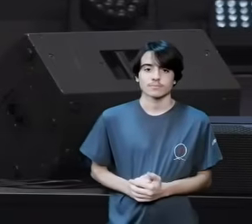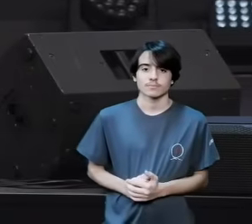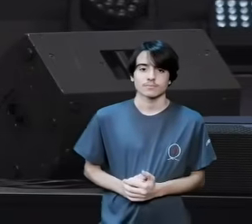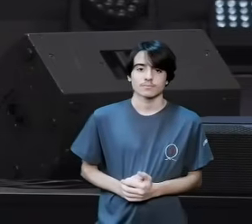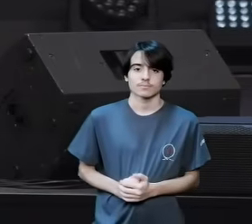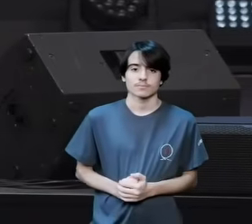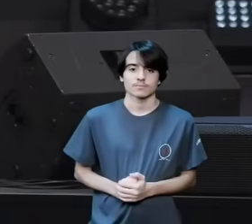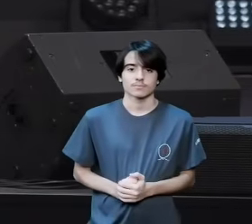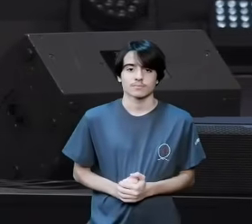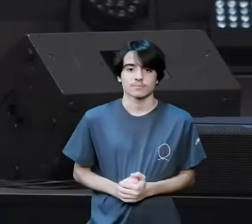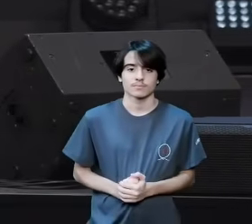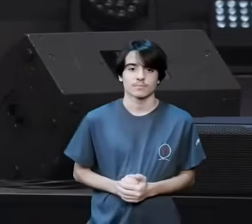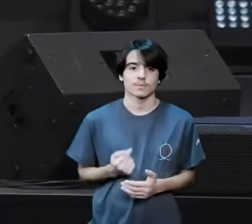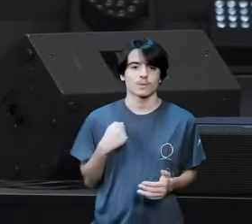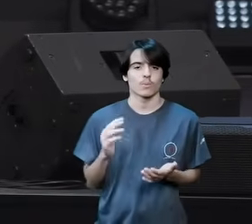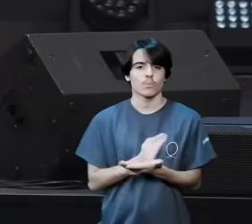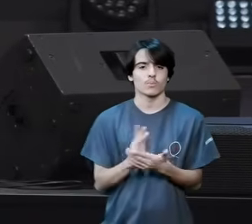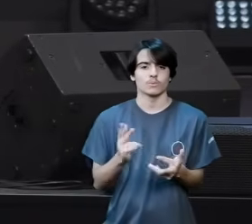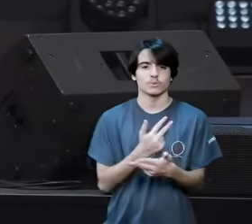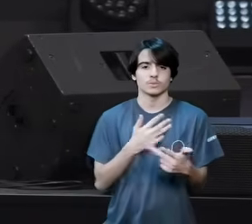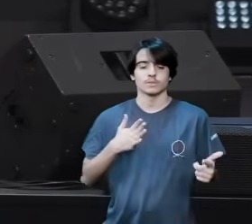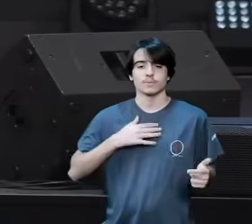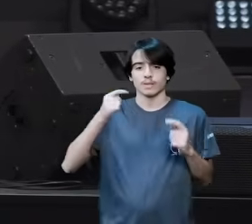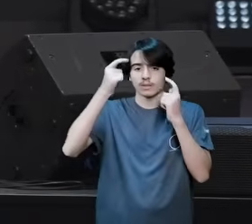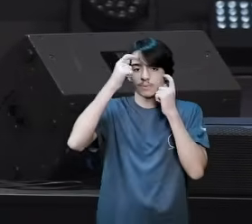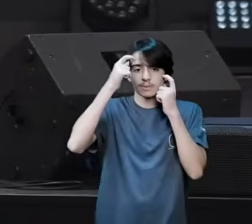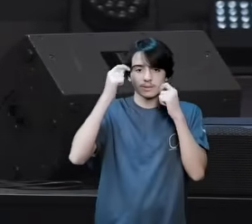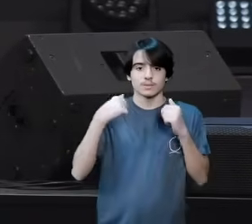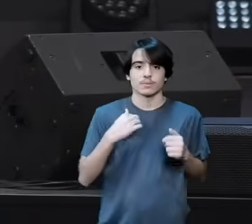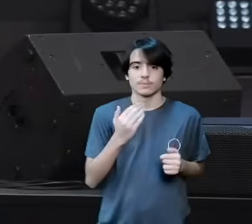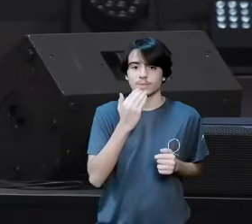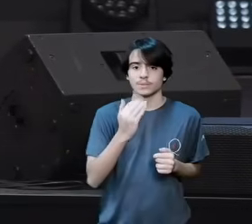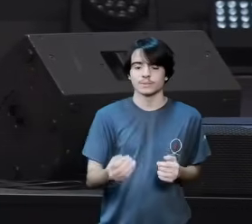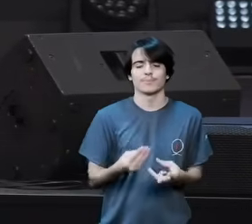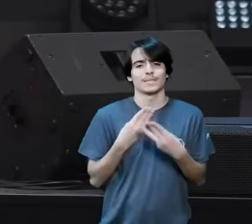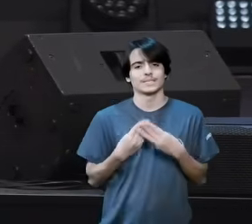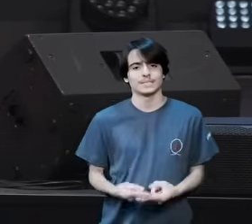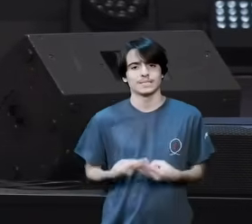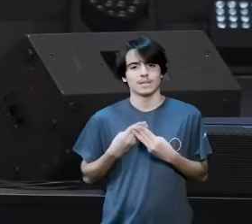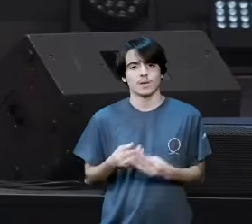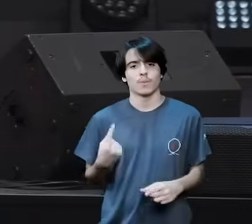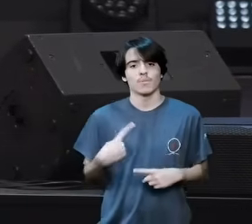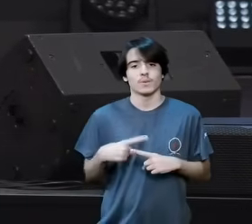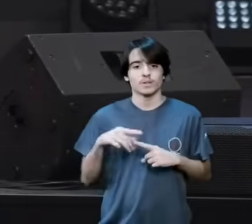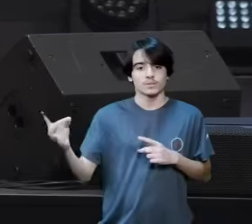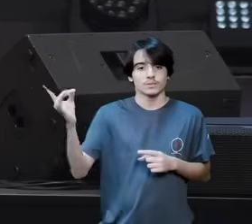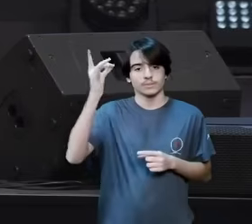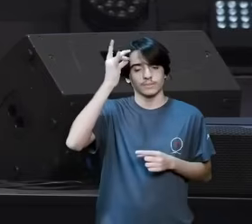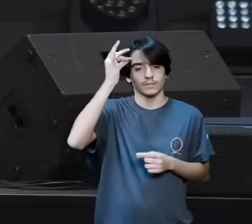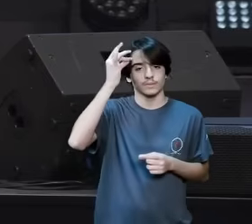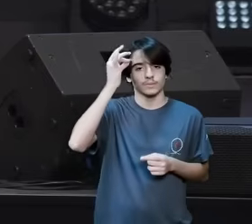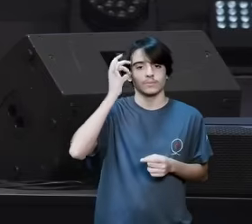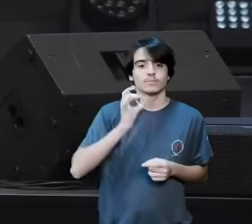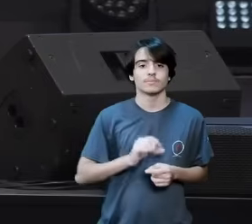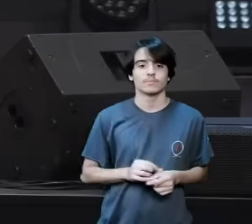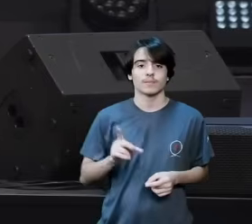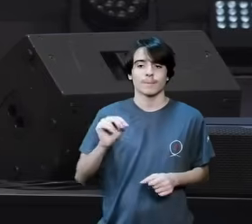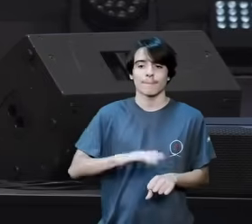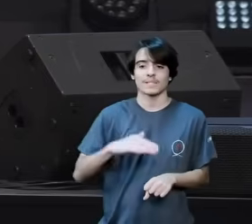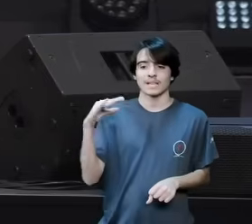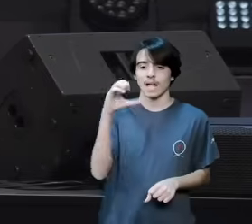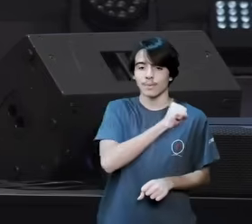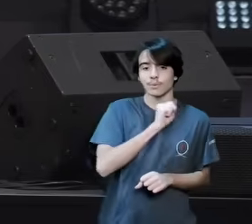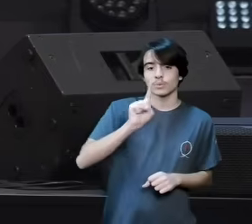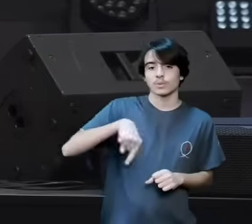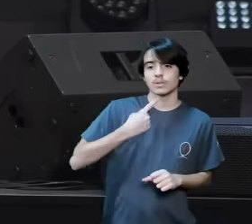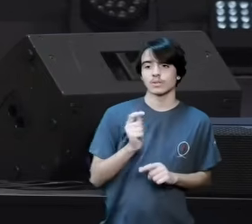Eu estou com algumas informações na minha cabeça e eu vou te pedir paciência, porque o Espírito, Ele é muito mais veloz do que a